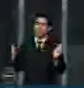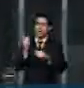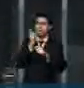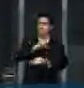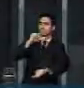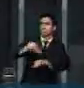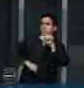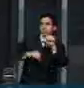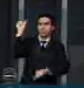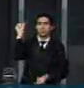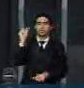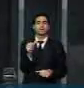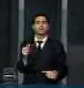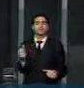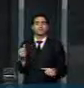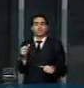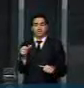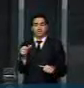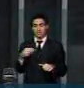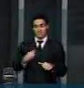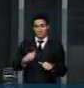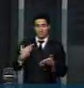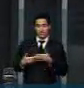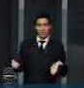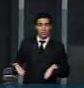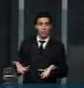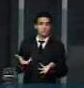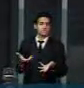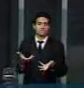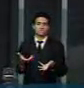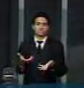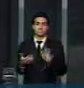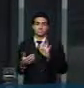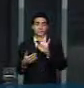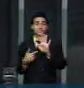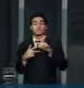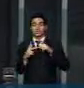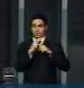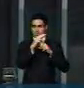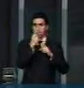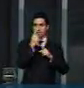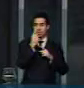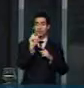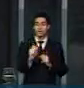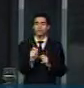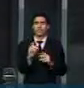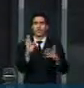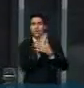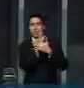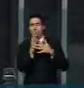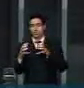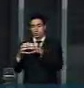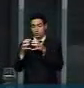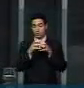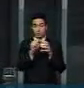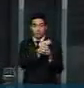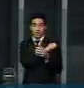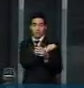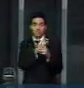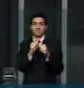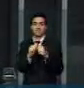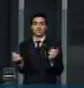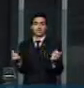revolucionar o status quo. Eu até quero fazer uma pausa com uma observação. Alguns movimentos estudantis fazem exatamente